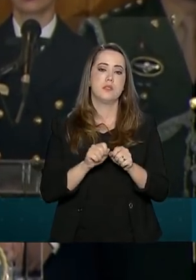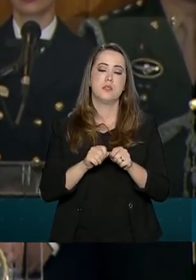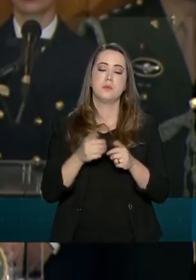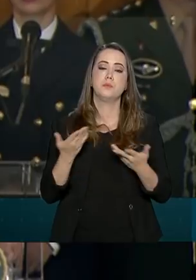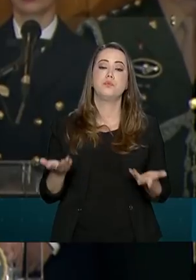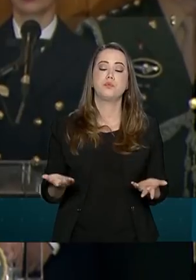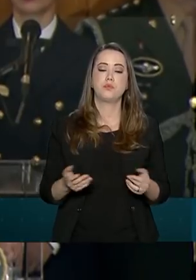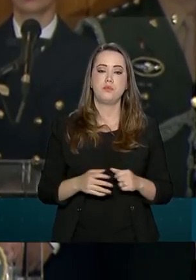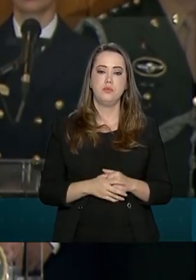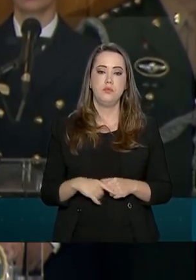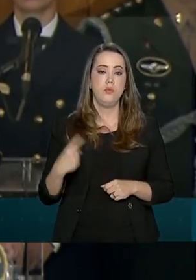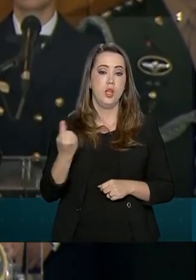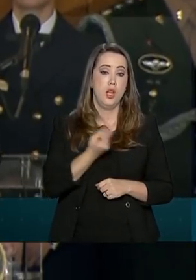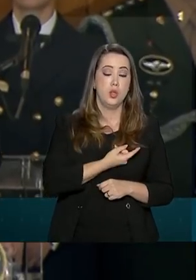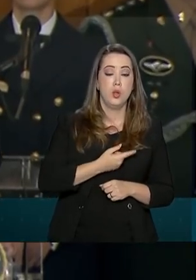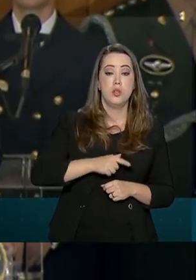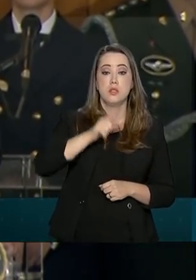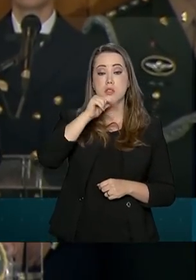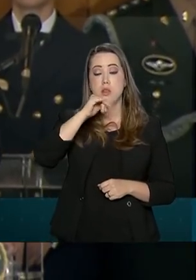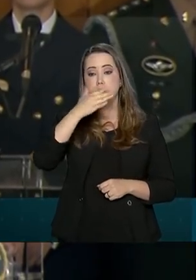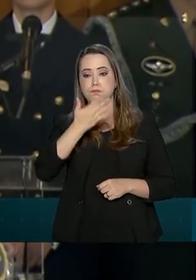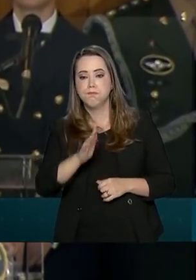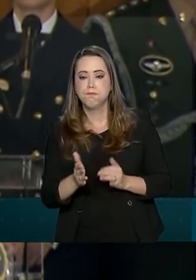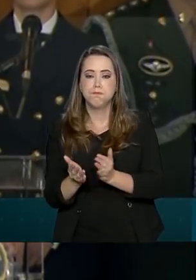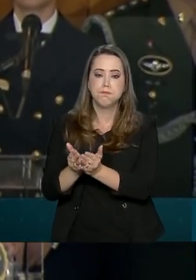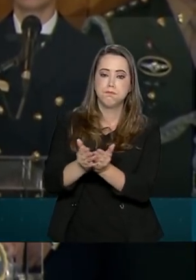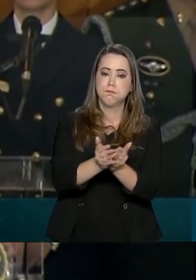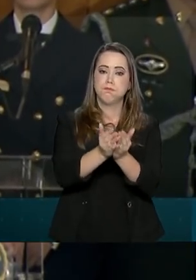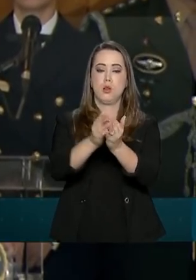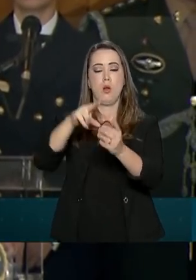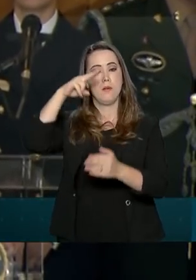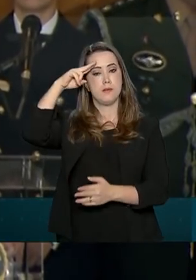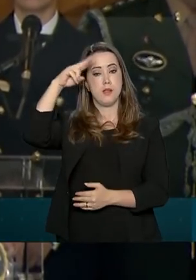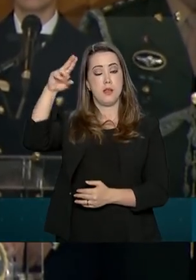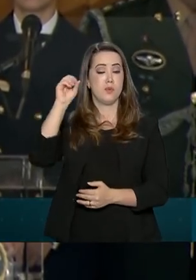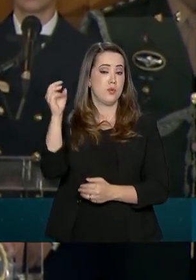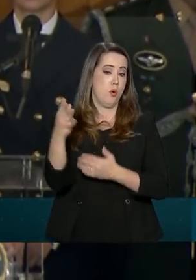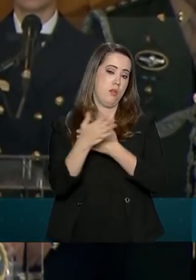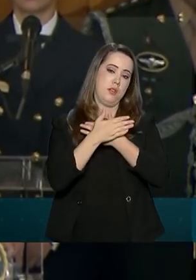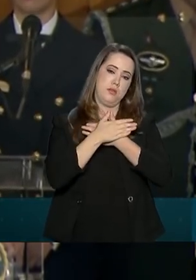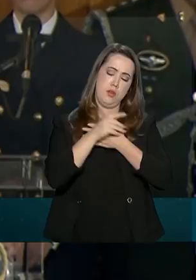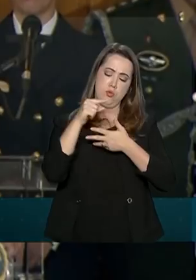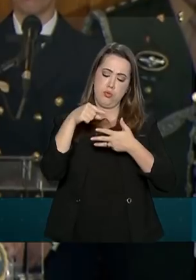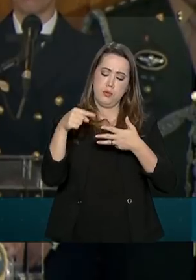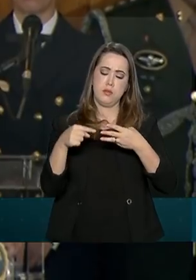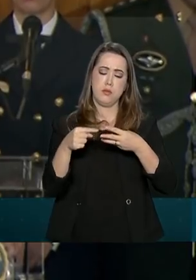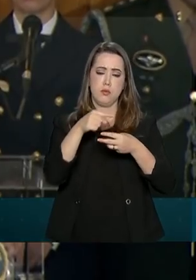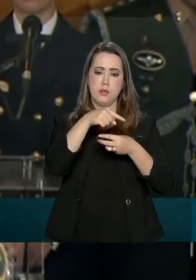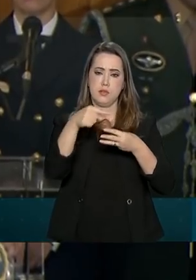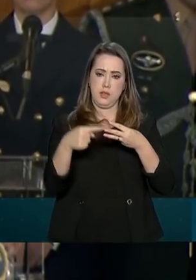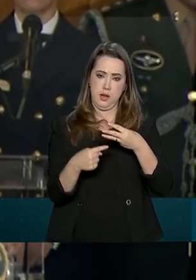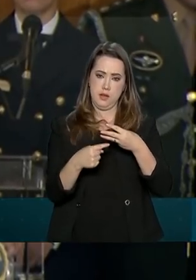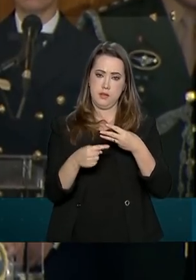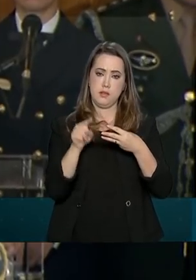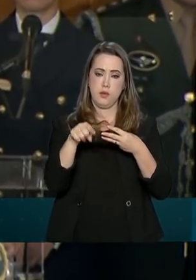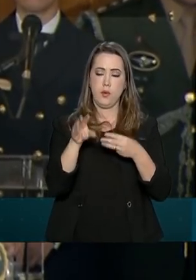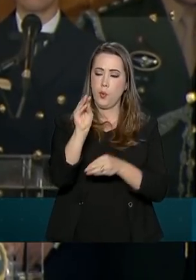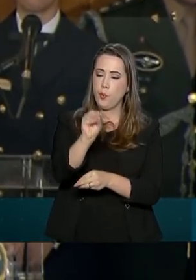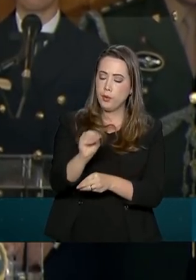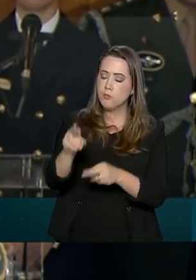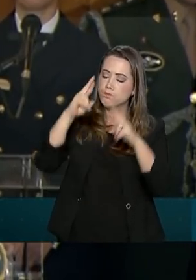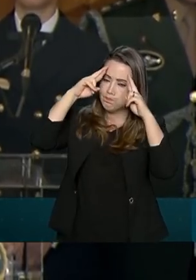nossa Marinha, o nosso Exército, a nossa Aeronáutica, é tratá-los com respeito